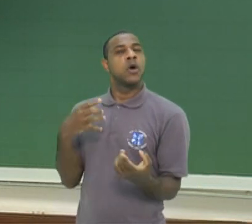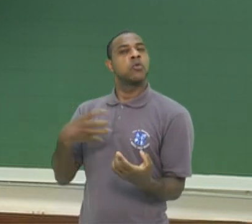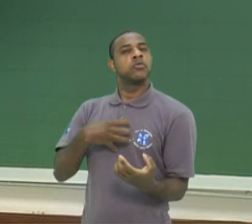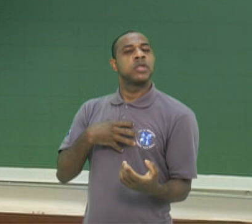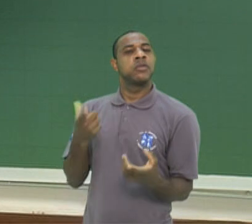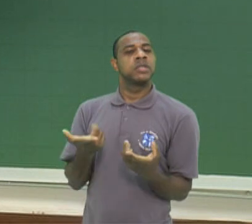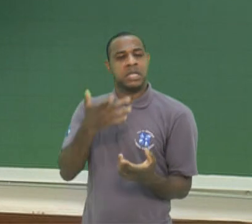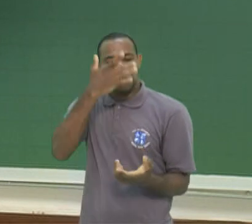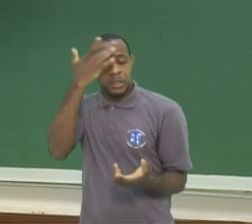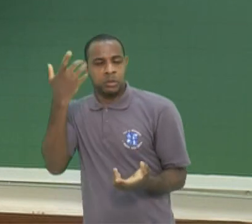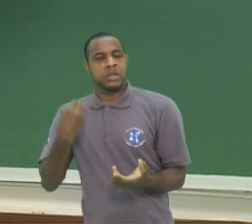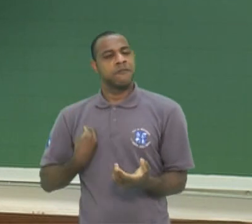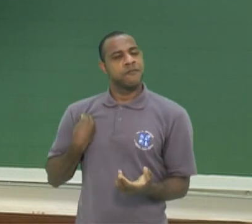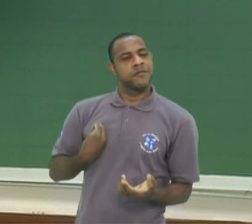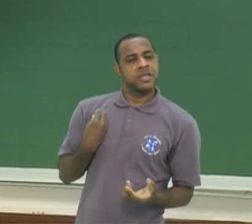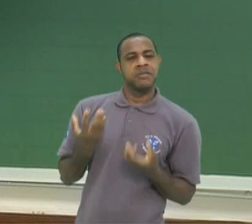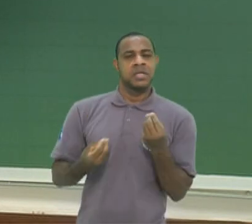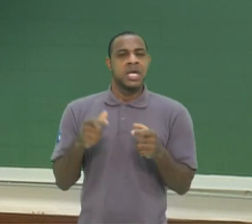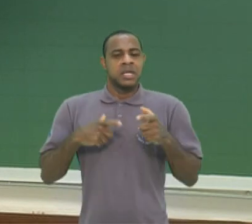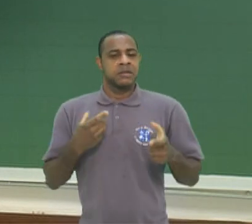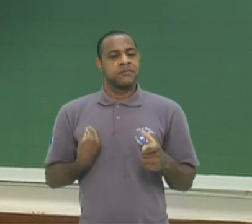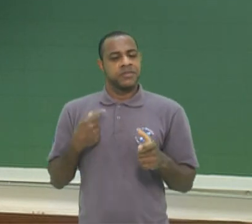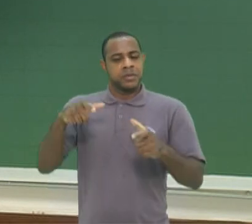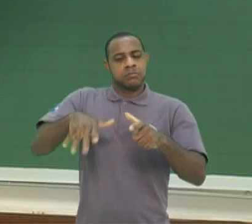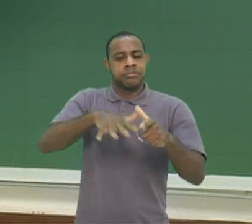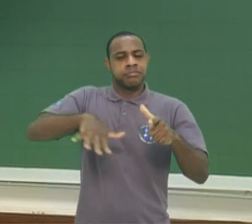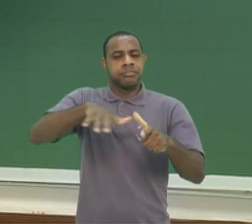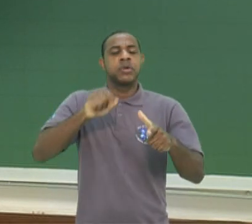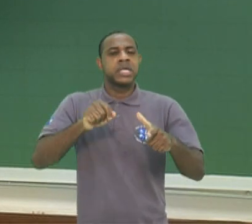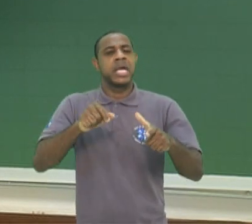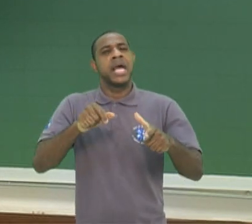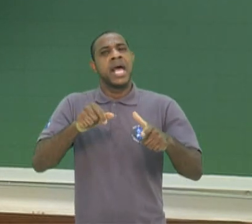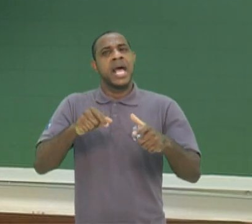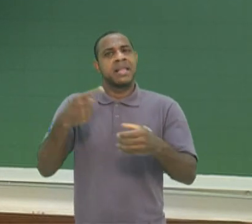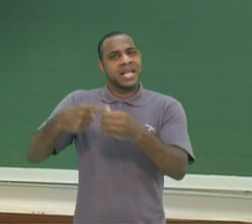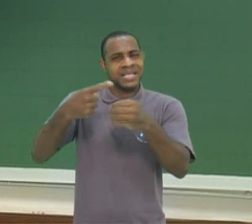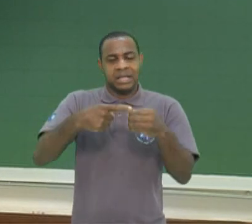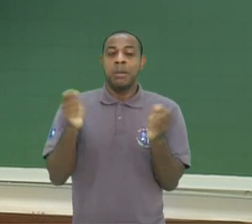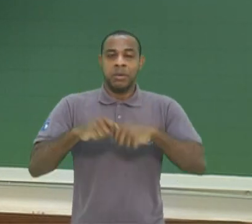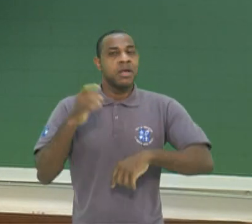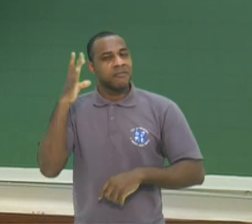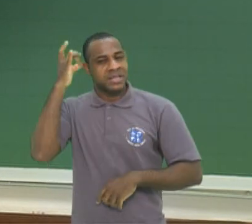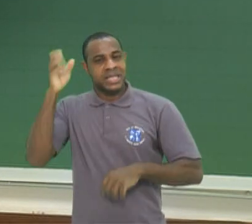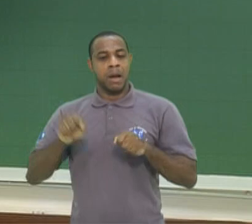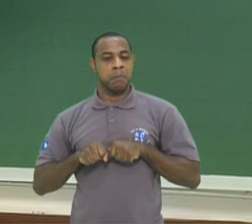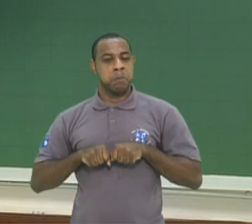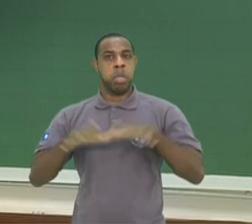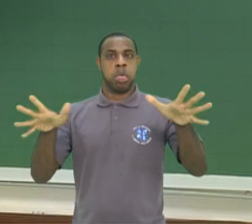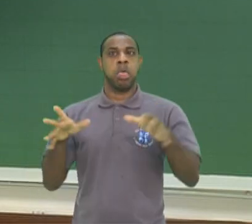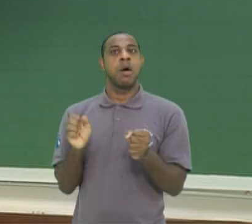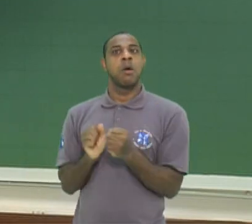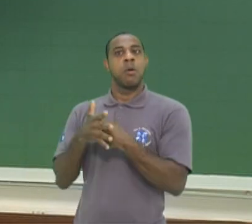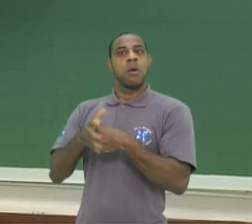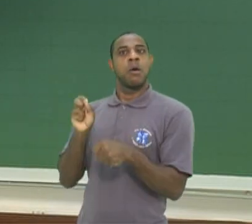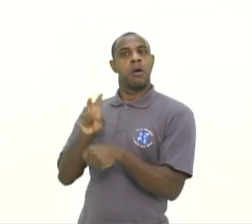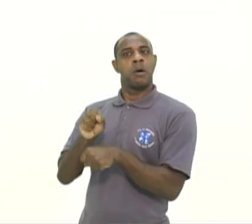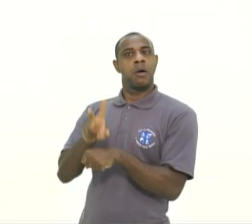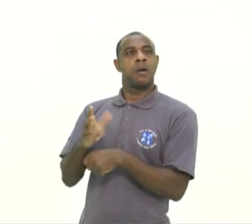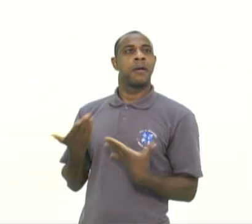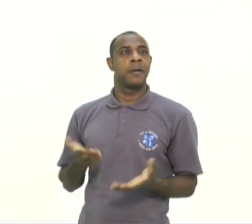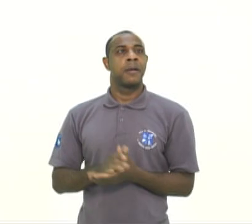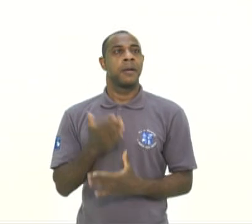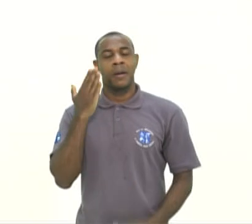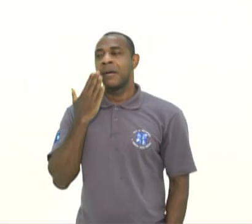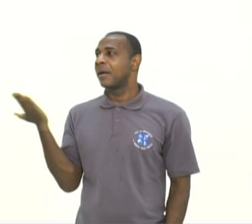pessoas elas vivem nos espaços urbanos pode, obviamente, também facilitar a disseminação do vírus. Além disso,